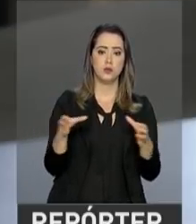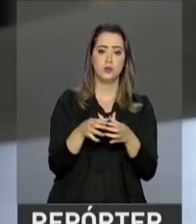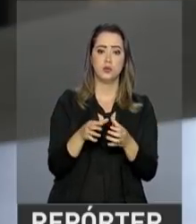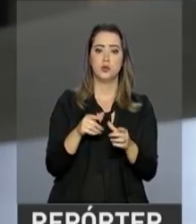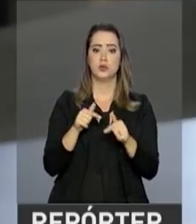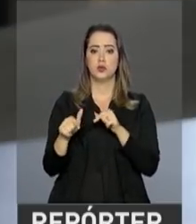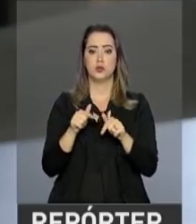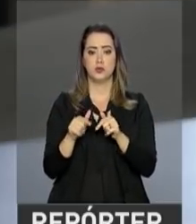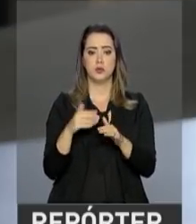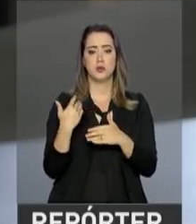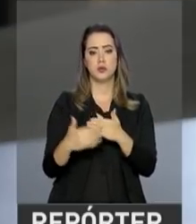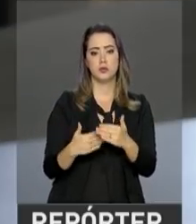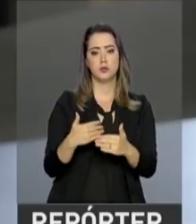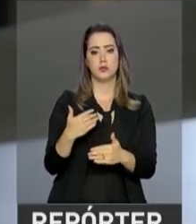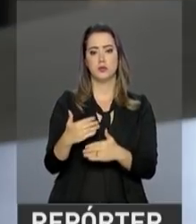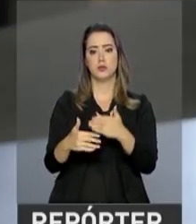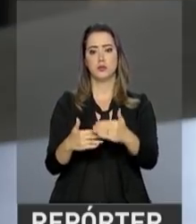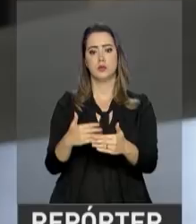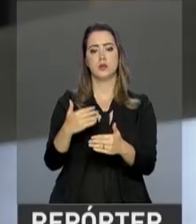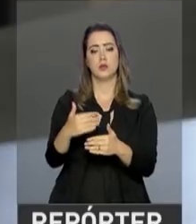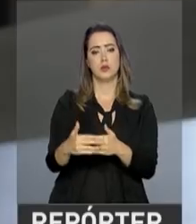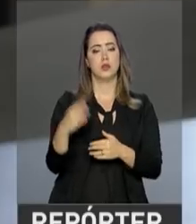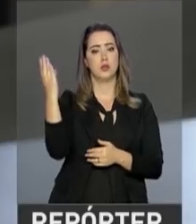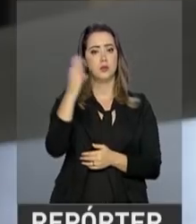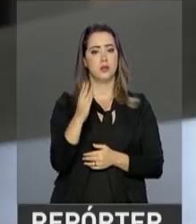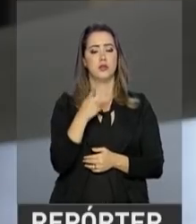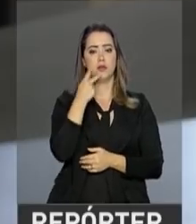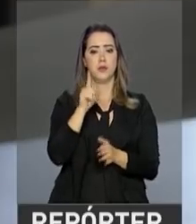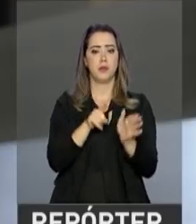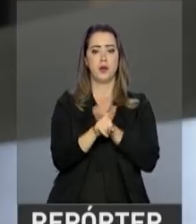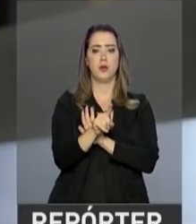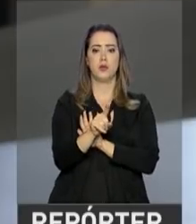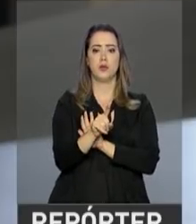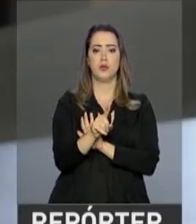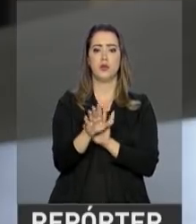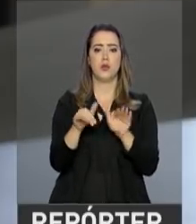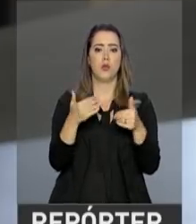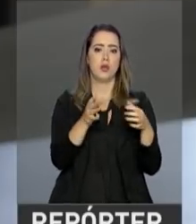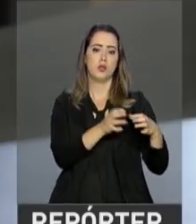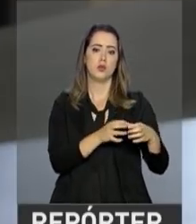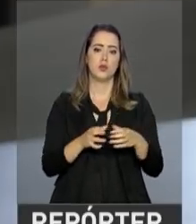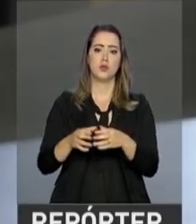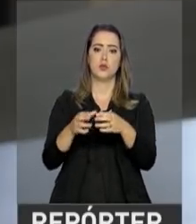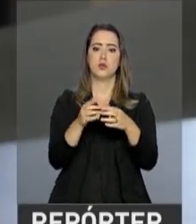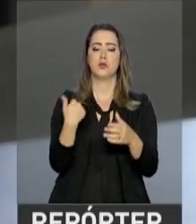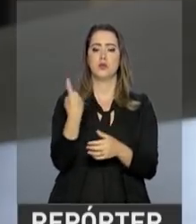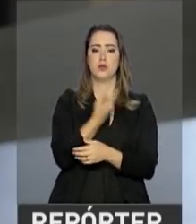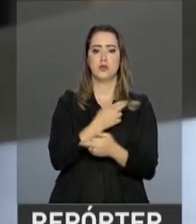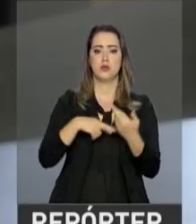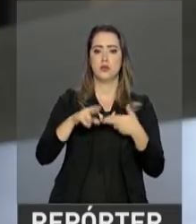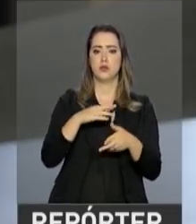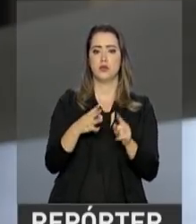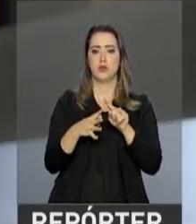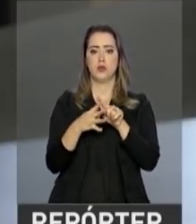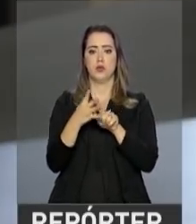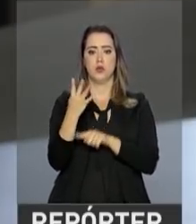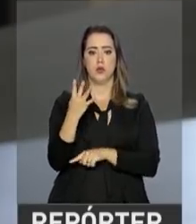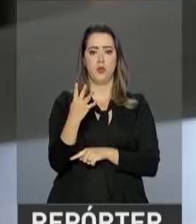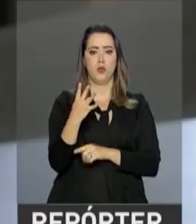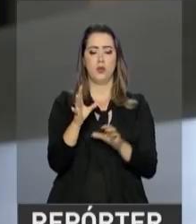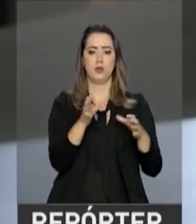que já estão em andamento do brasil se eu me perguntava sobre a questão de das categorias que vejo nenhum problema quatro grandes categorias